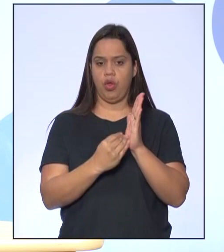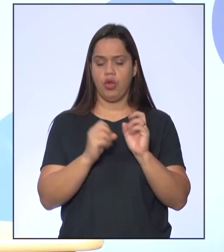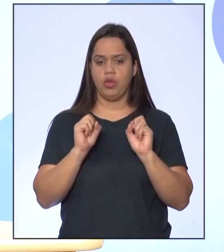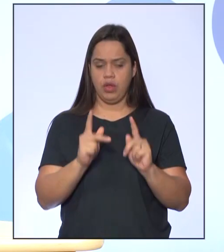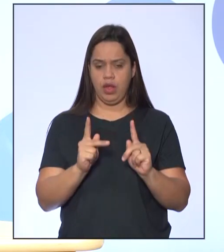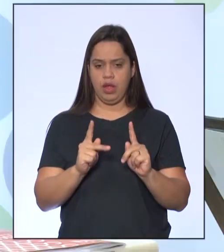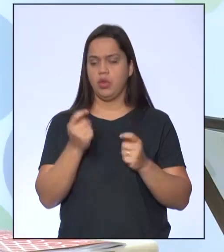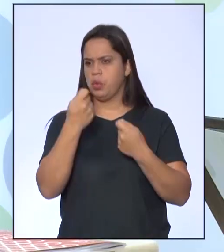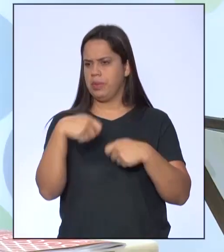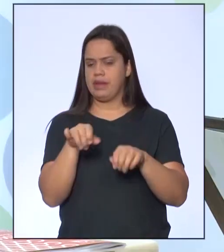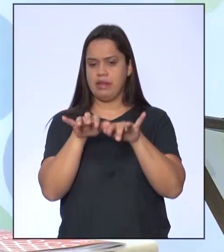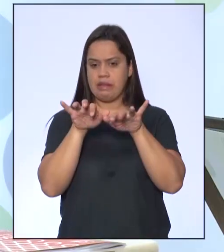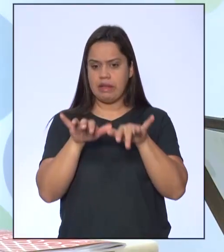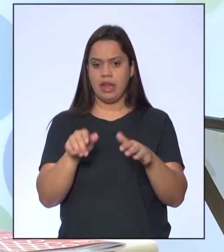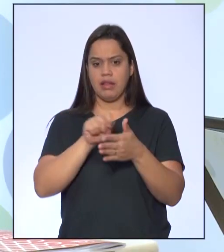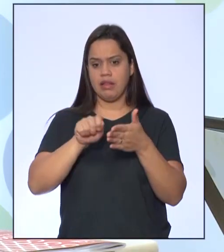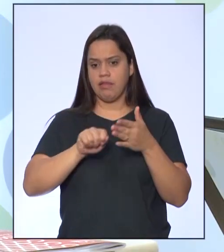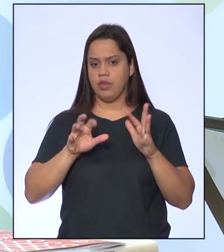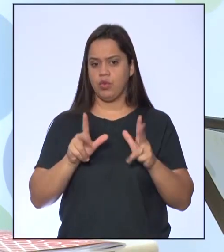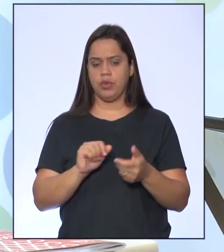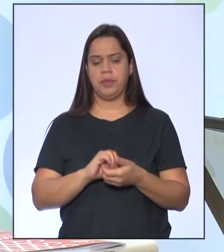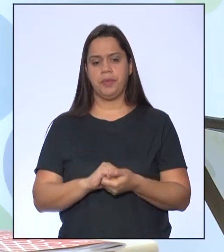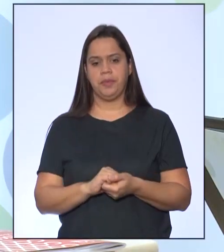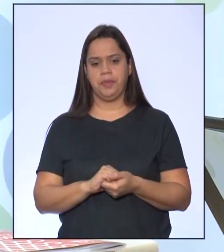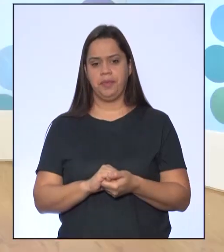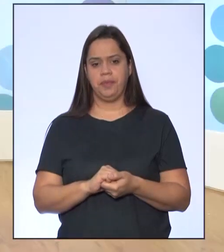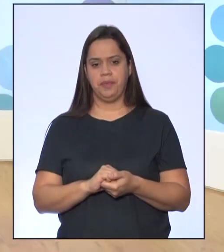não precisa escrever, tá bom?